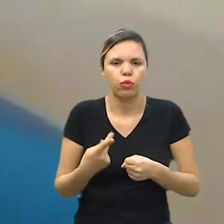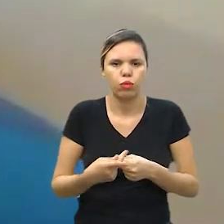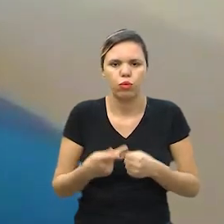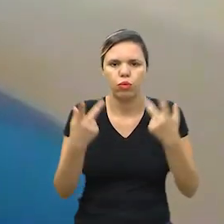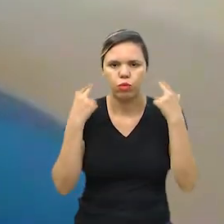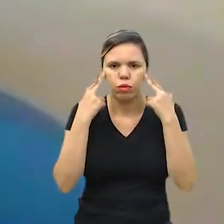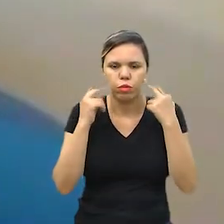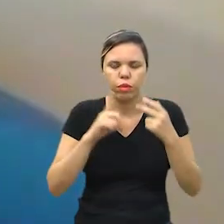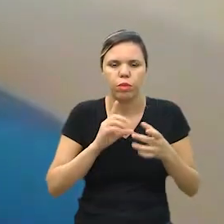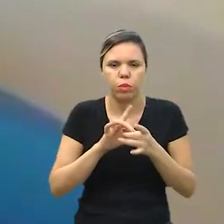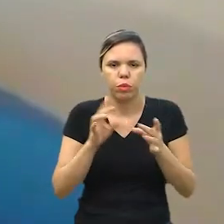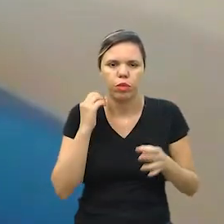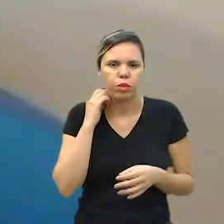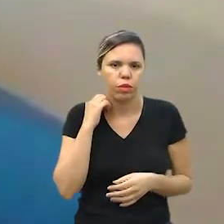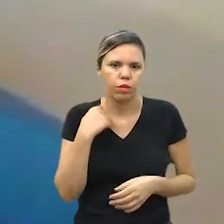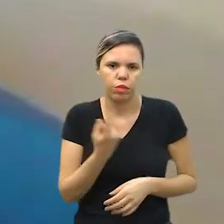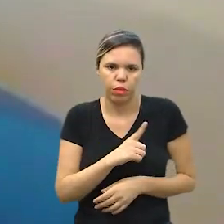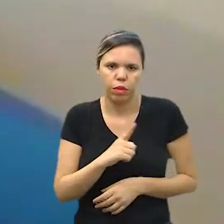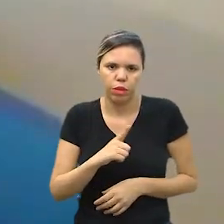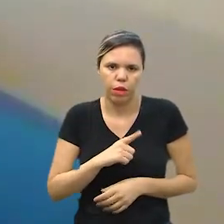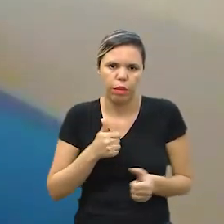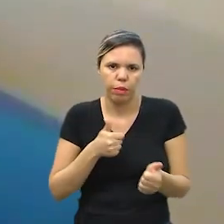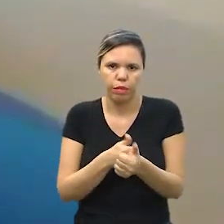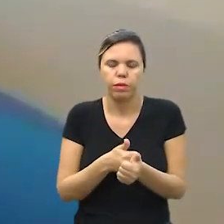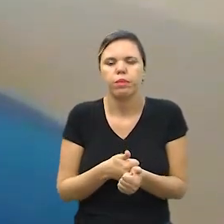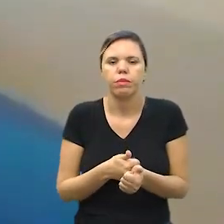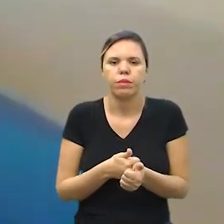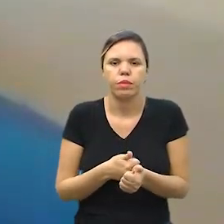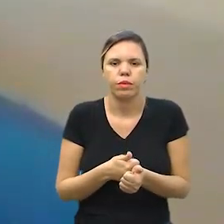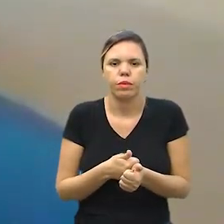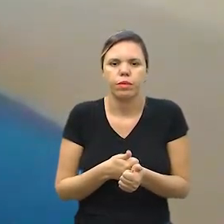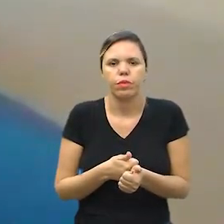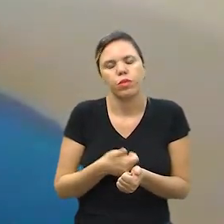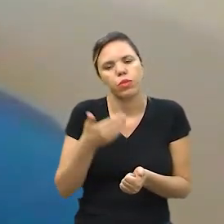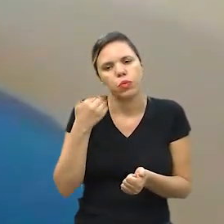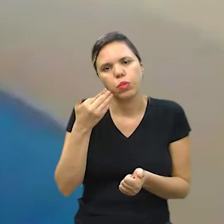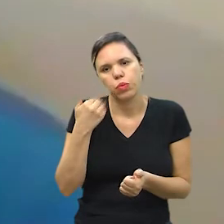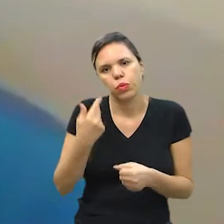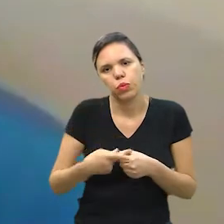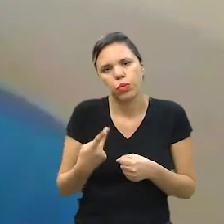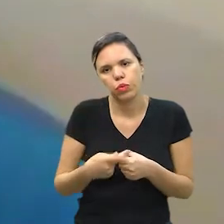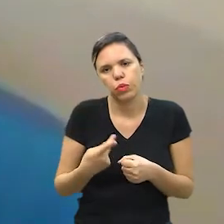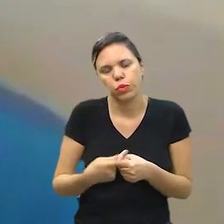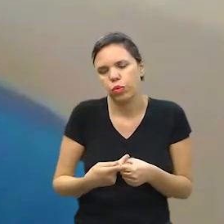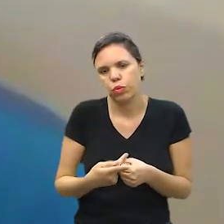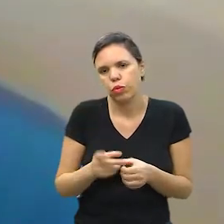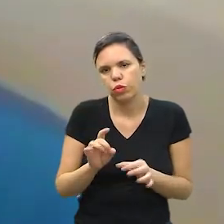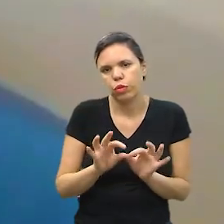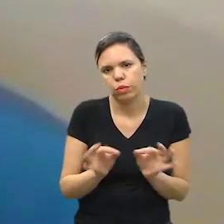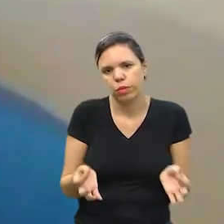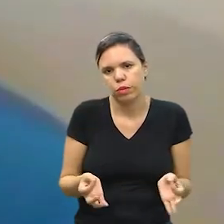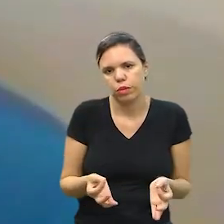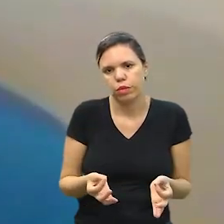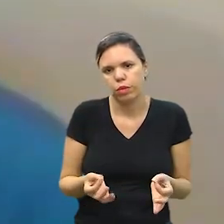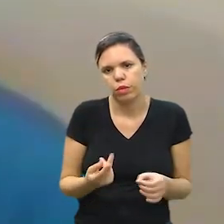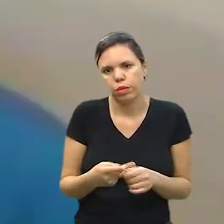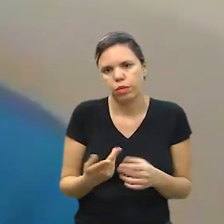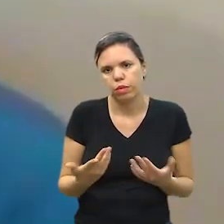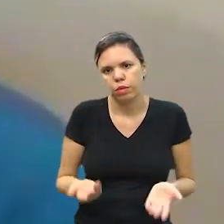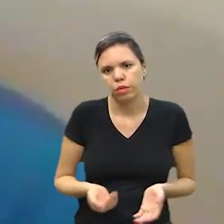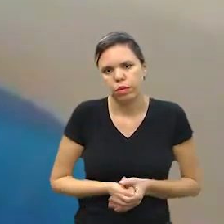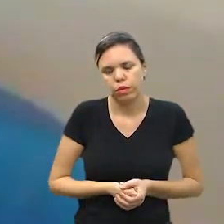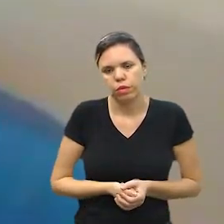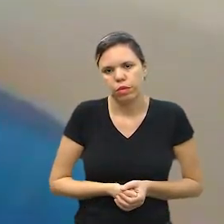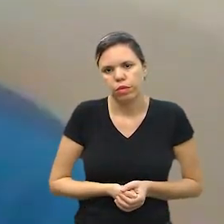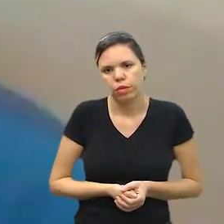orgânico, ela permite que a gente tenha essa aproximação. Então, quando eu consumo um produto orgânico, eu não estou simplesmente consumindo aquele